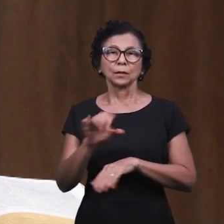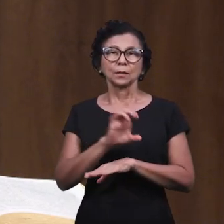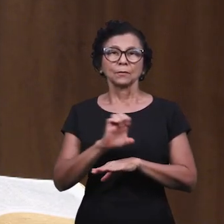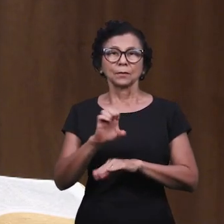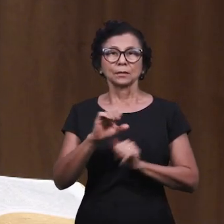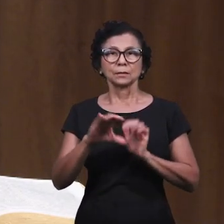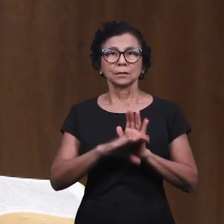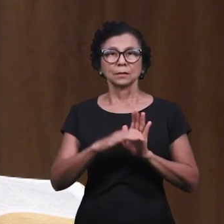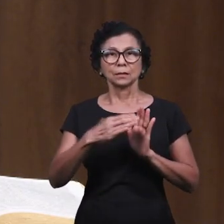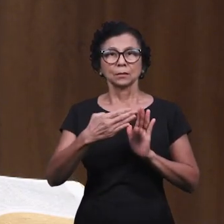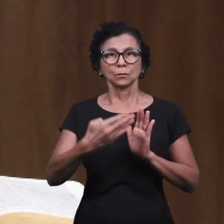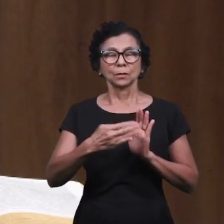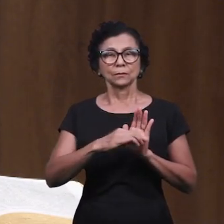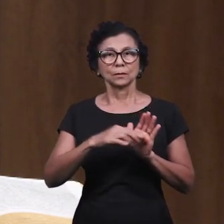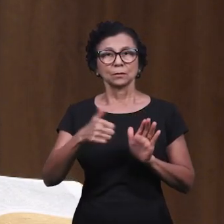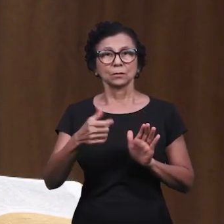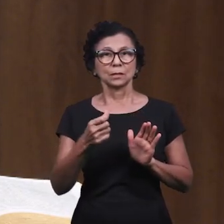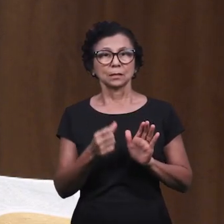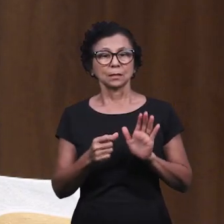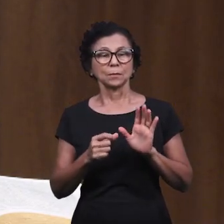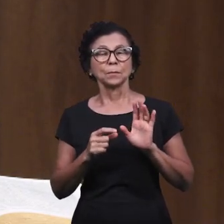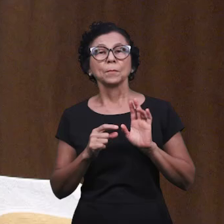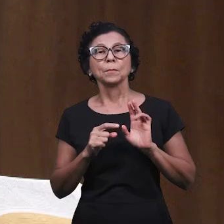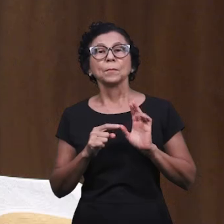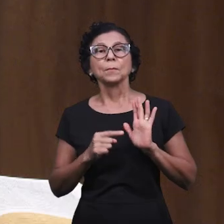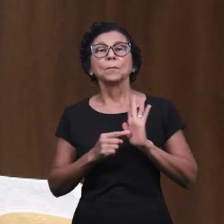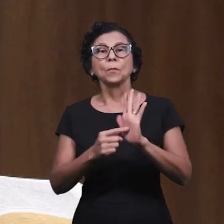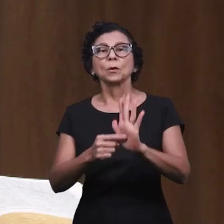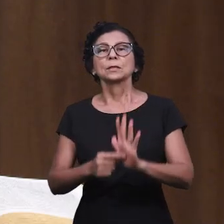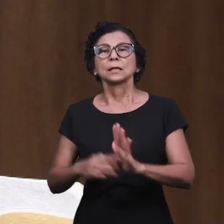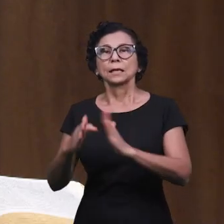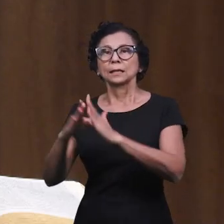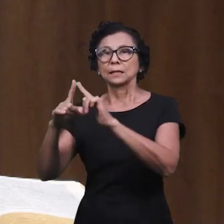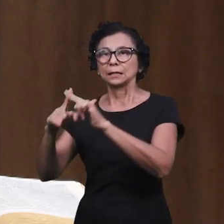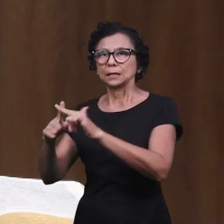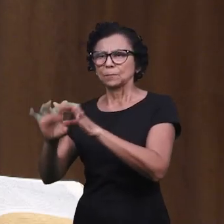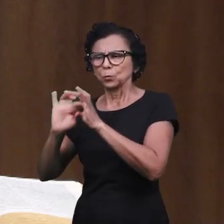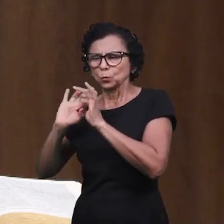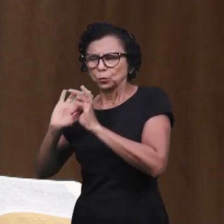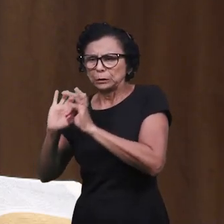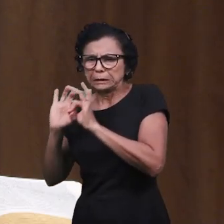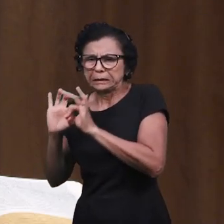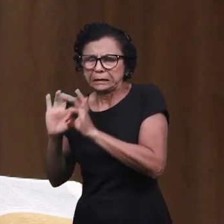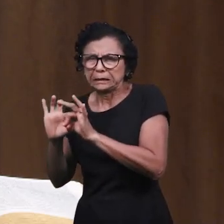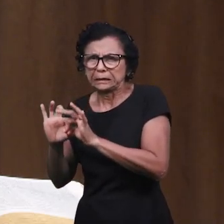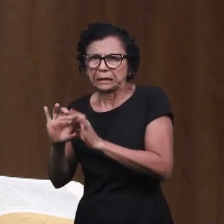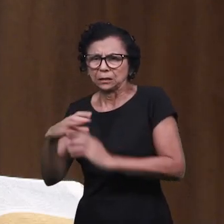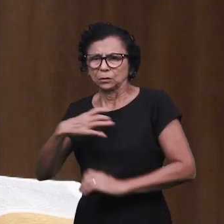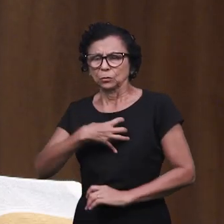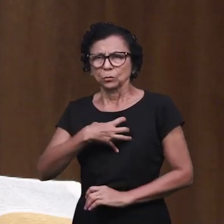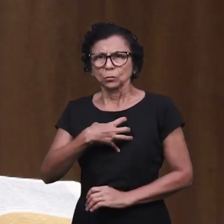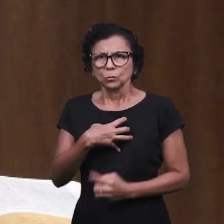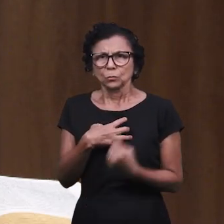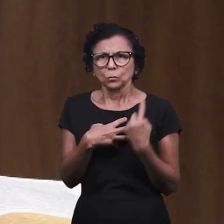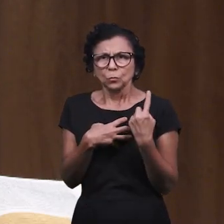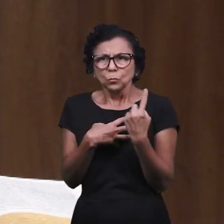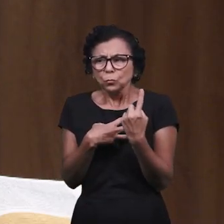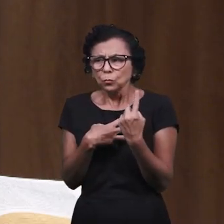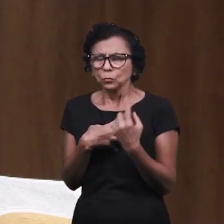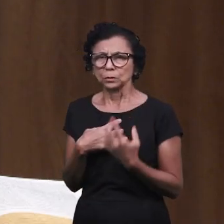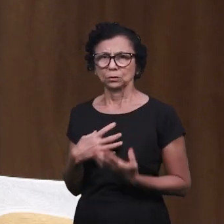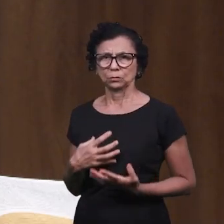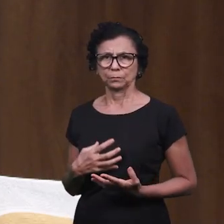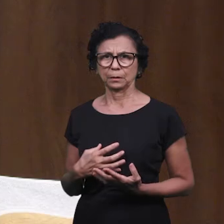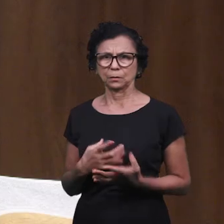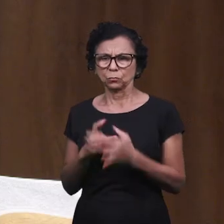deste corpo estar bem ajustado, ou seja, fala de um sentimento único. Né? Esse corpo ele tem que estar bem ajustado, ele tem que